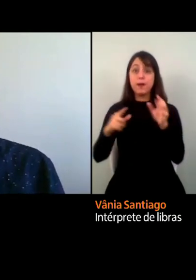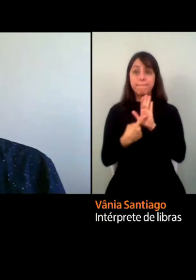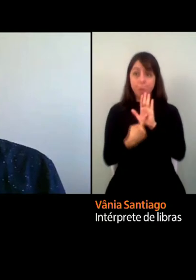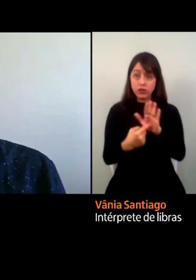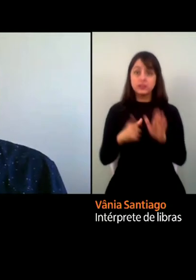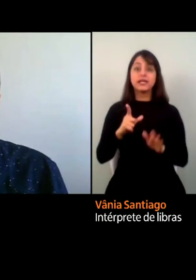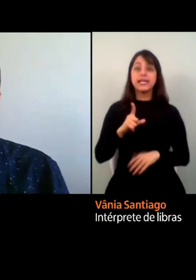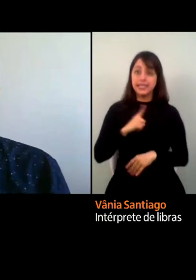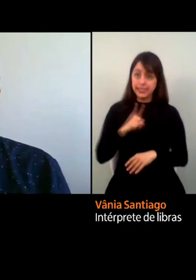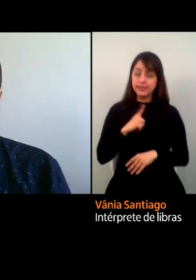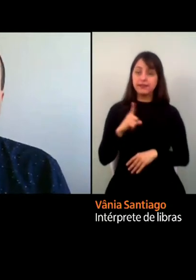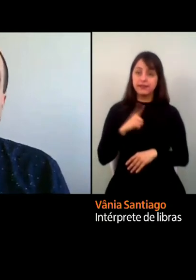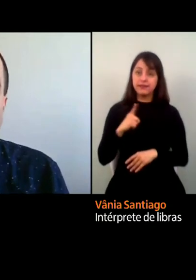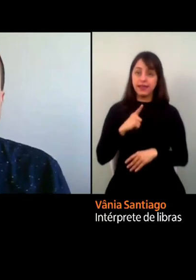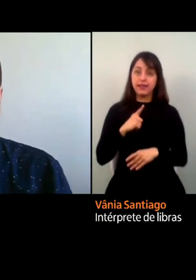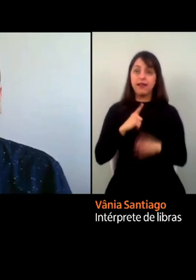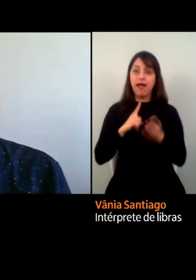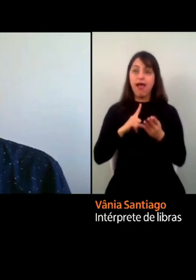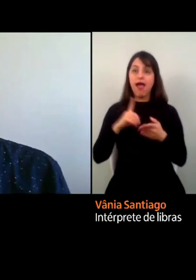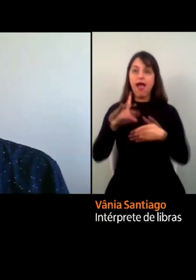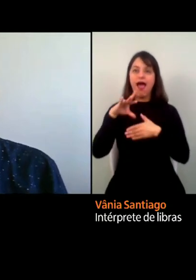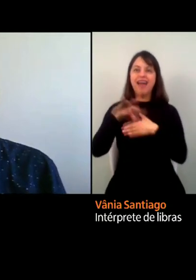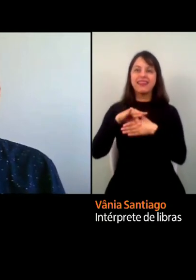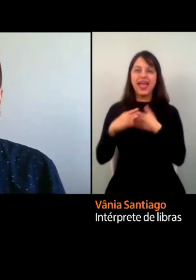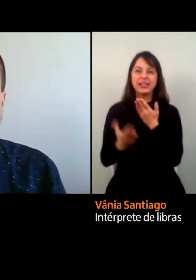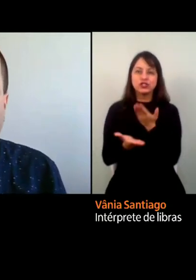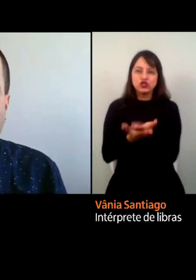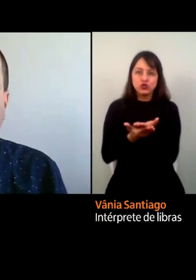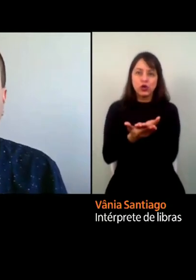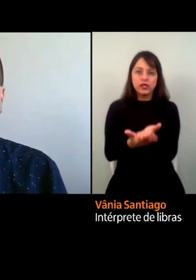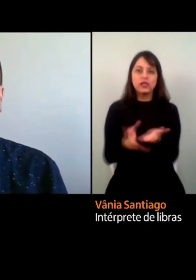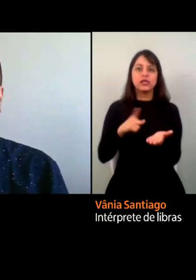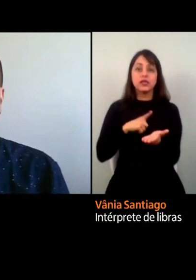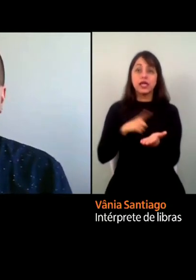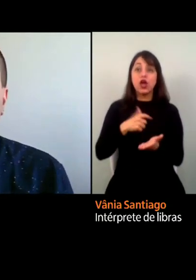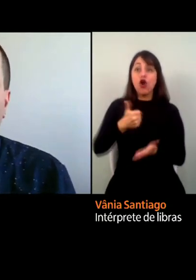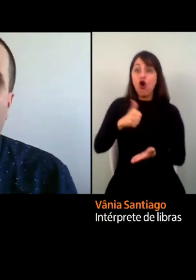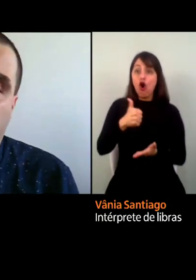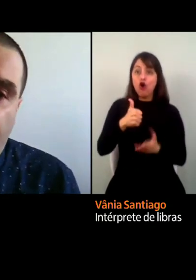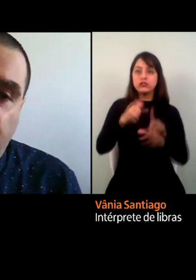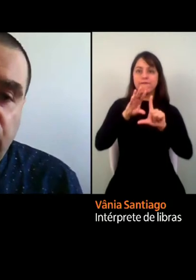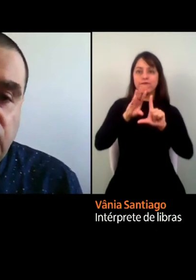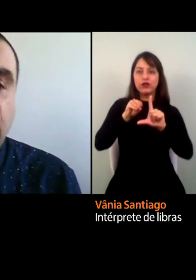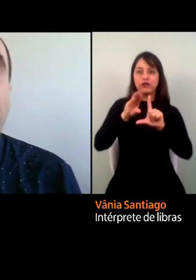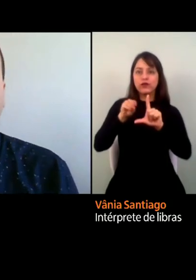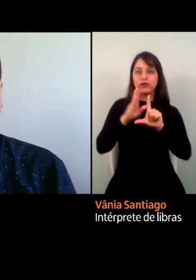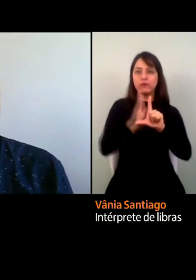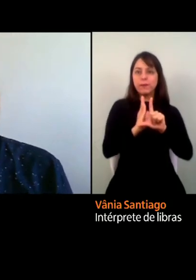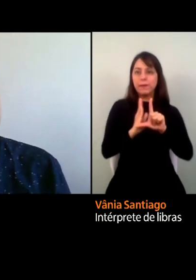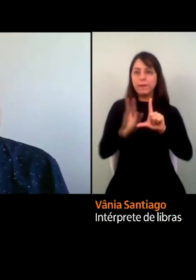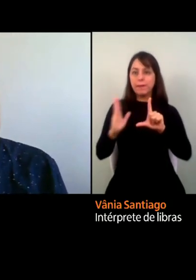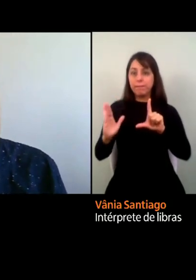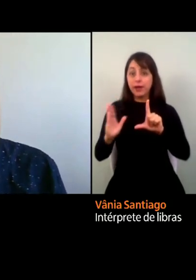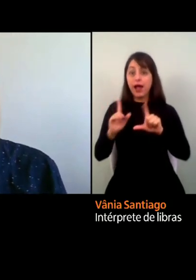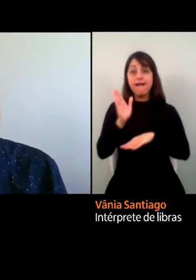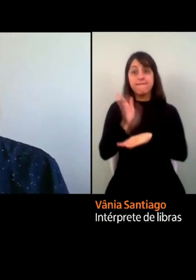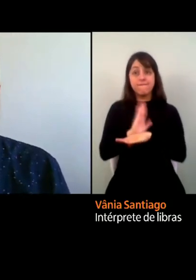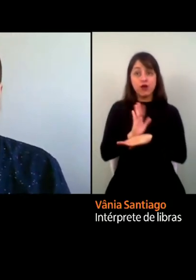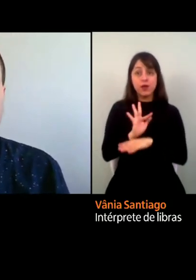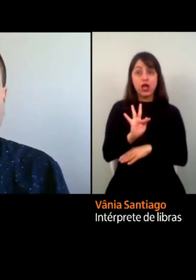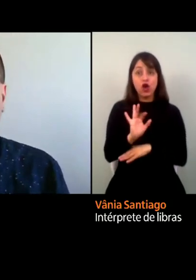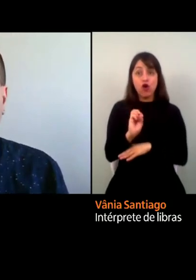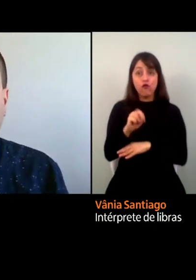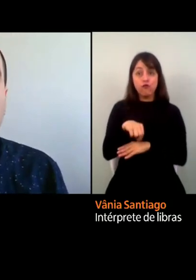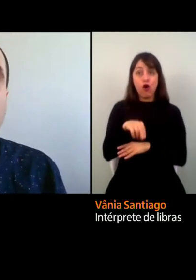qual chegaram até nós os 11 fotogramas reempregados em meu filme de found footage